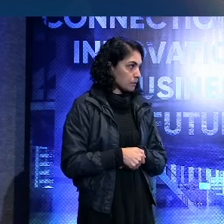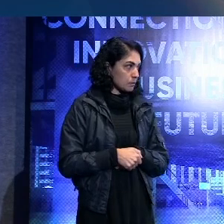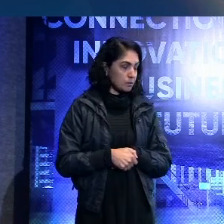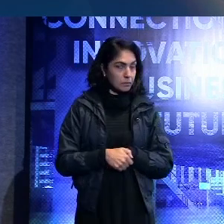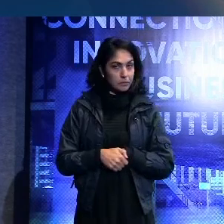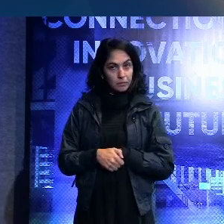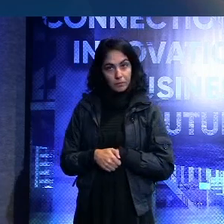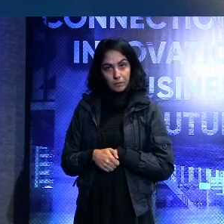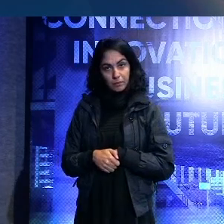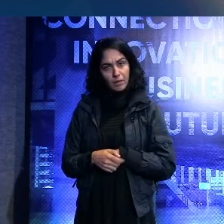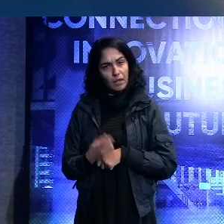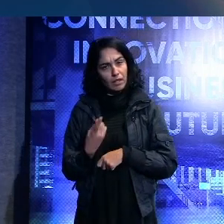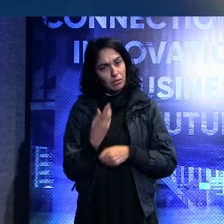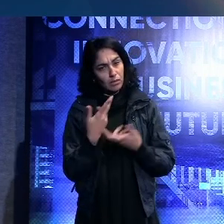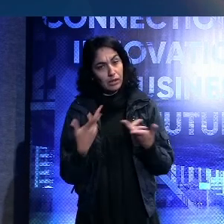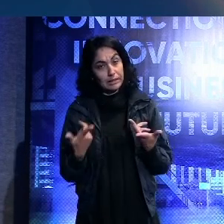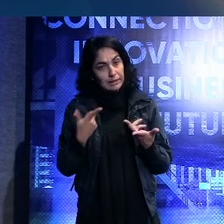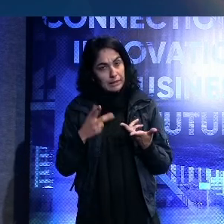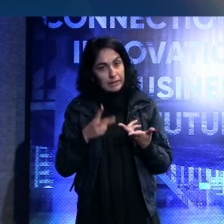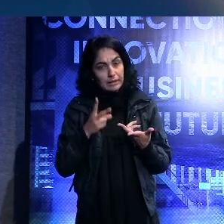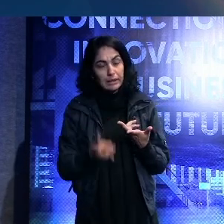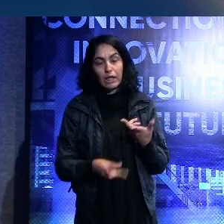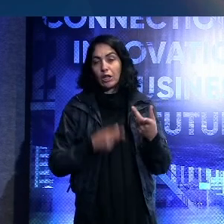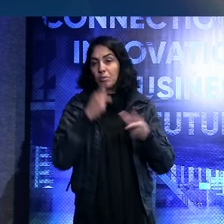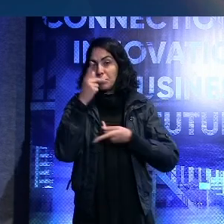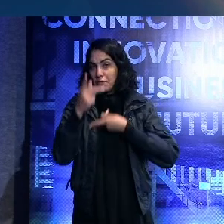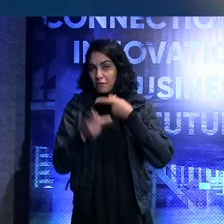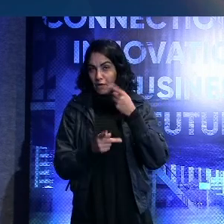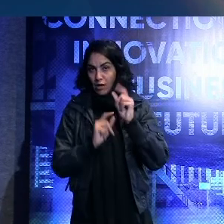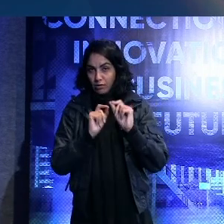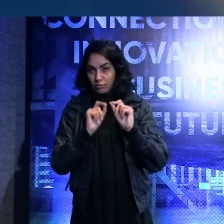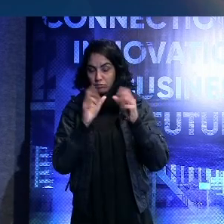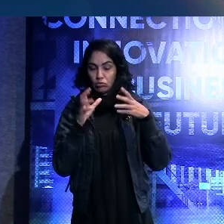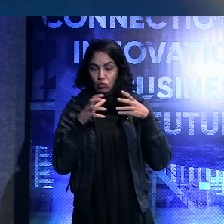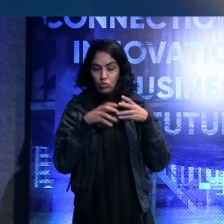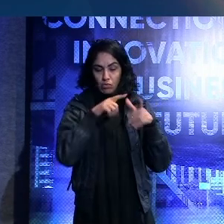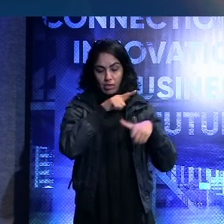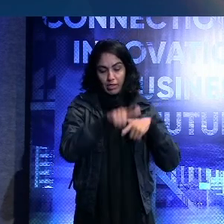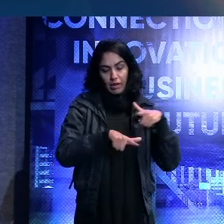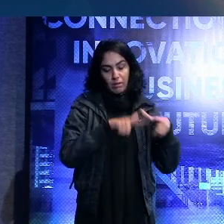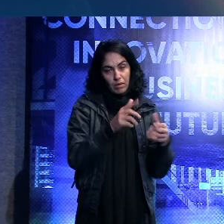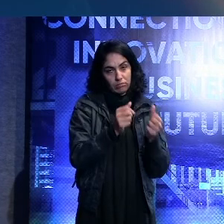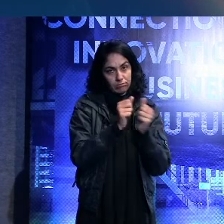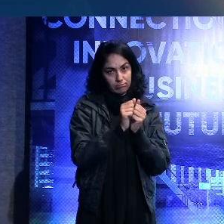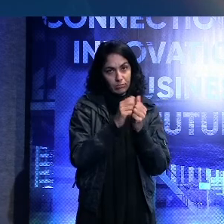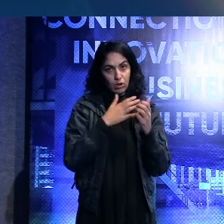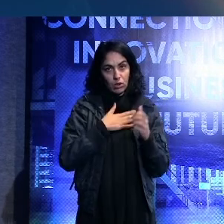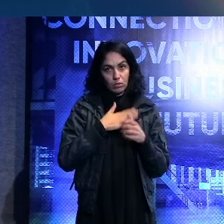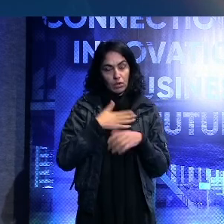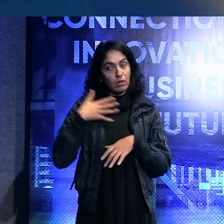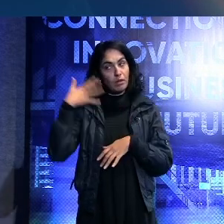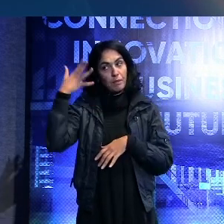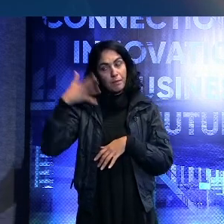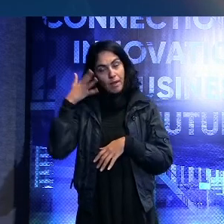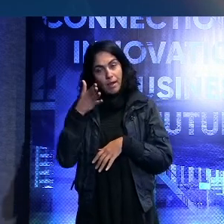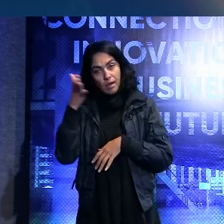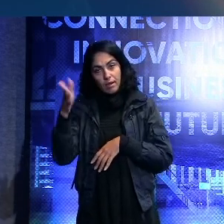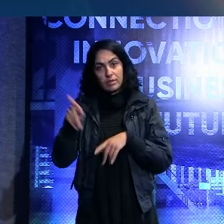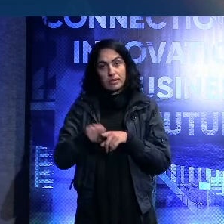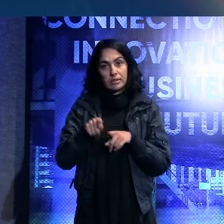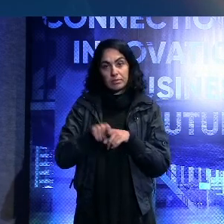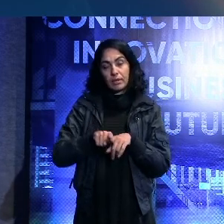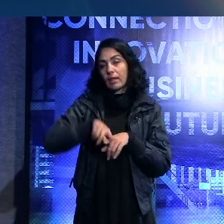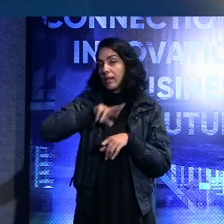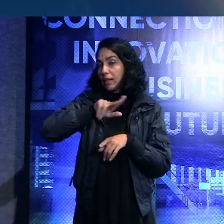E uma coisa que eu sempre falo para a galera que trabalha comigo, assim, pessoal, quando eu vou palestra e tudo mais, é que não existe